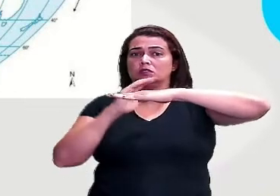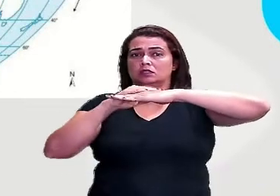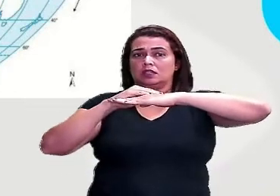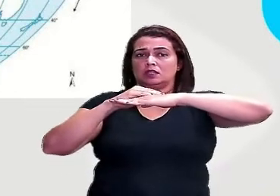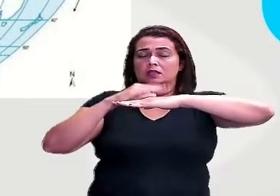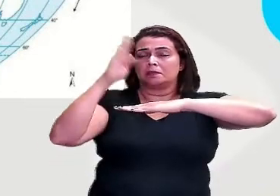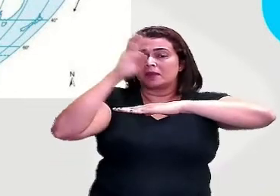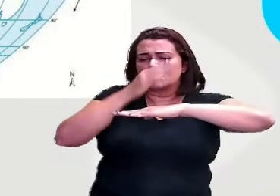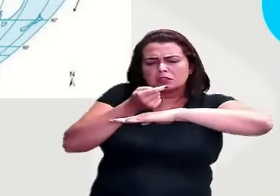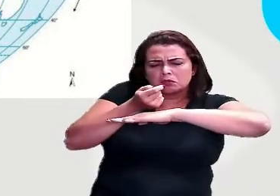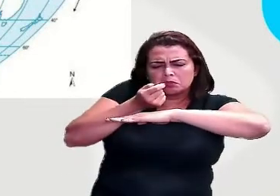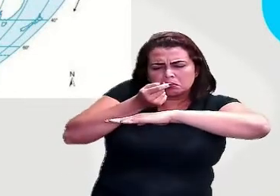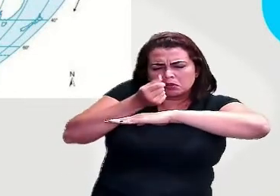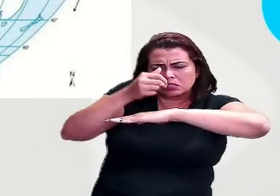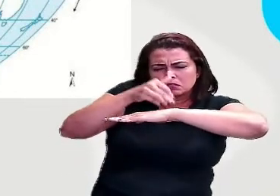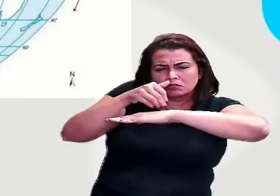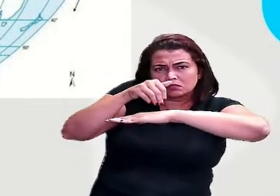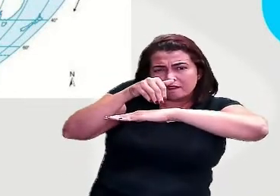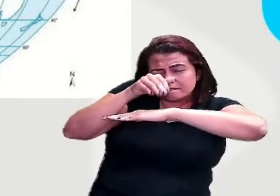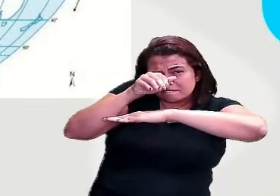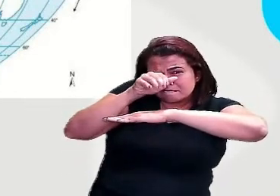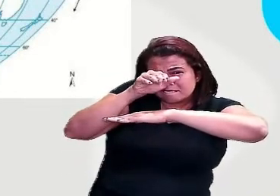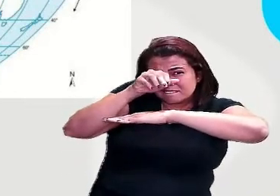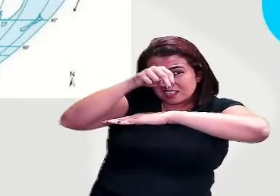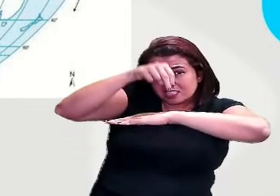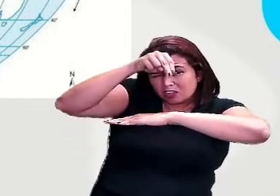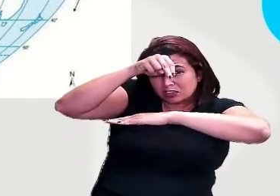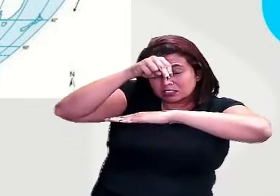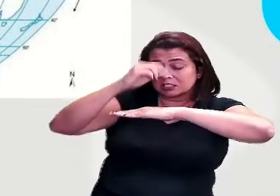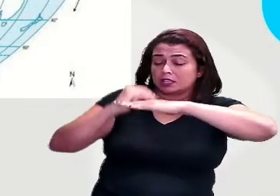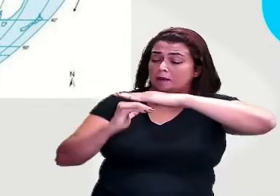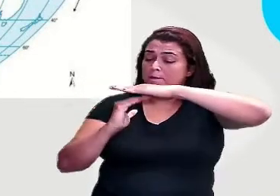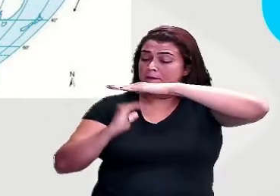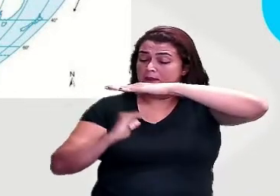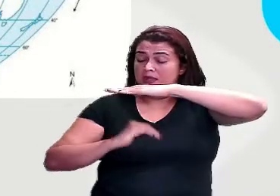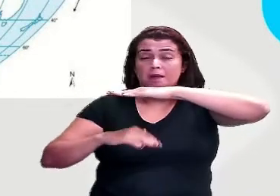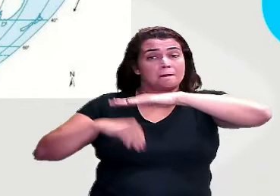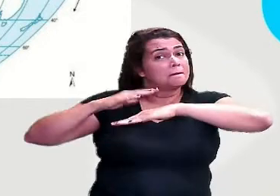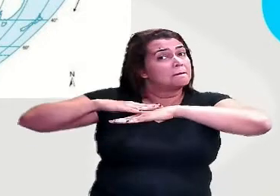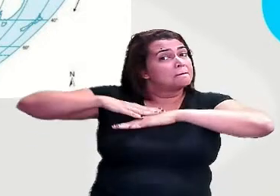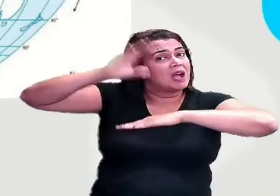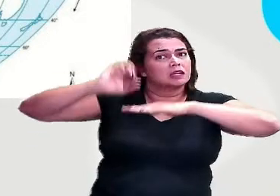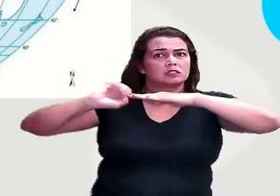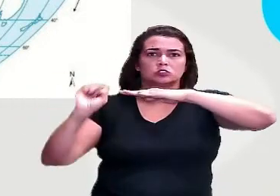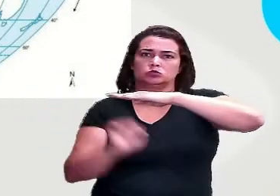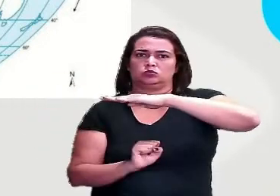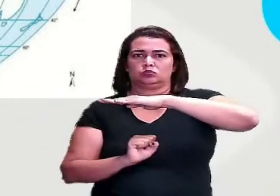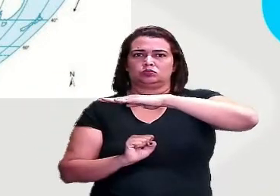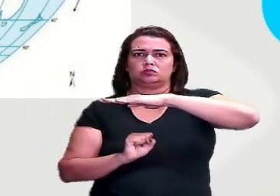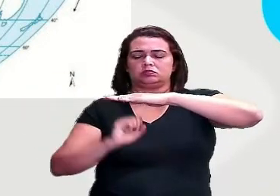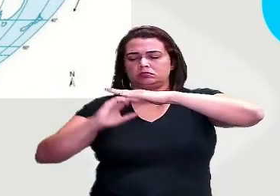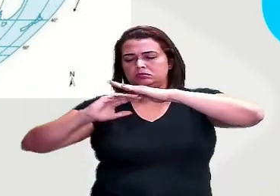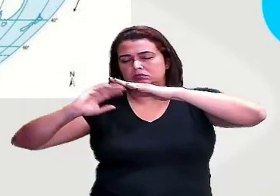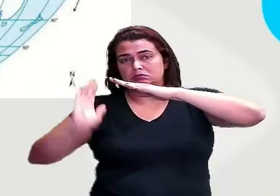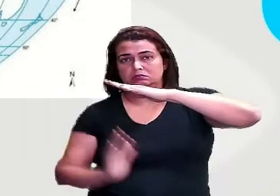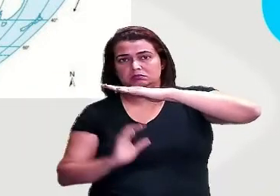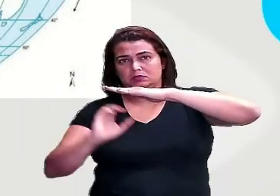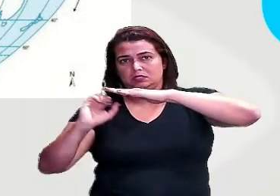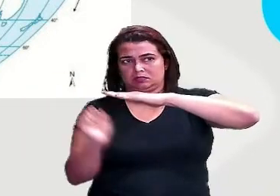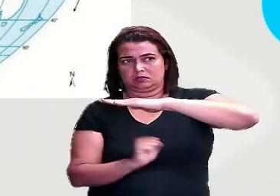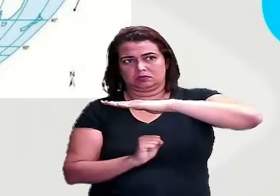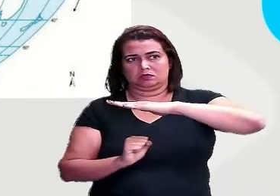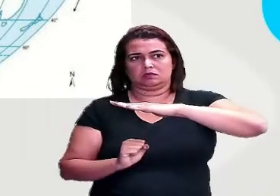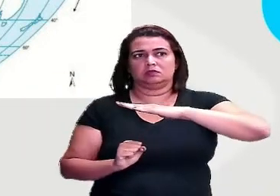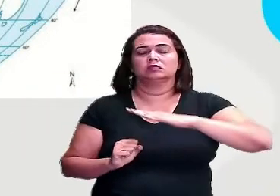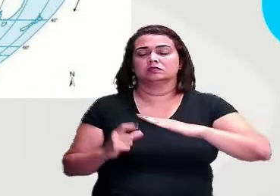do Equador, ao norte. Porém, a maior parte do Brasil, do território brasileiro, está localizada ao sul, abaixo da linha do Equador. Então,